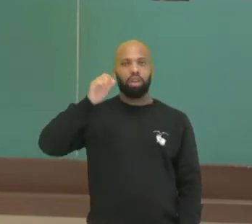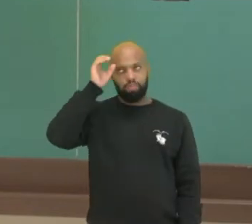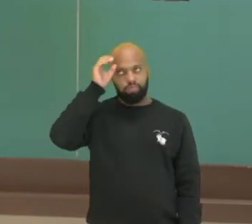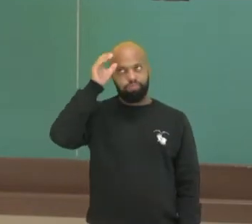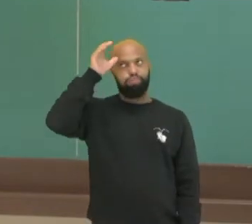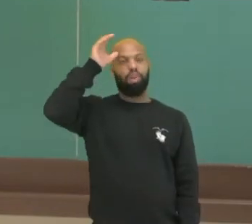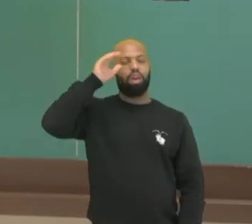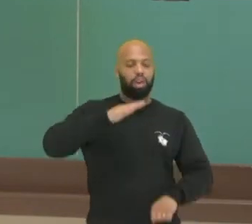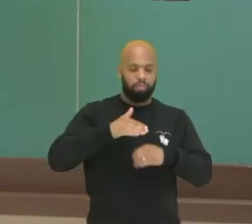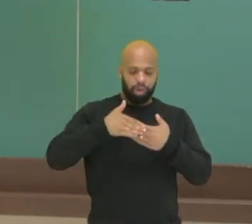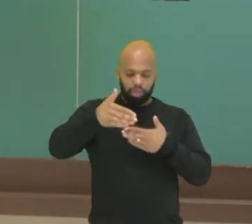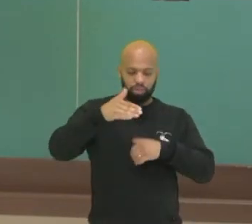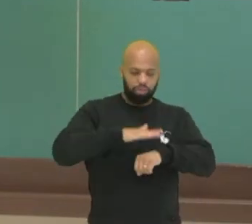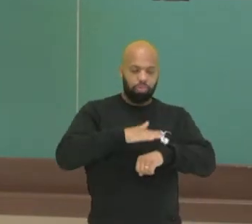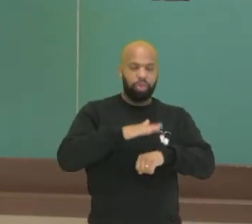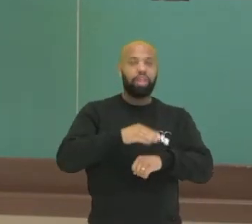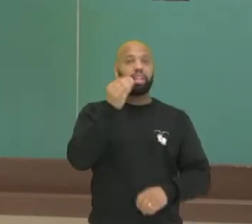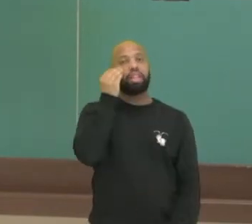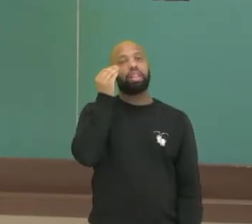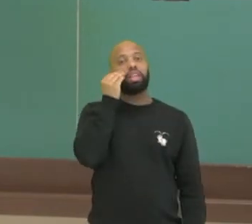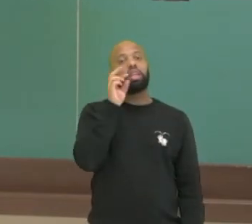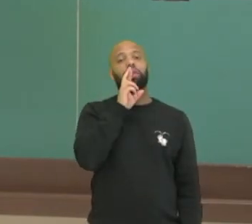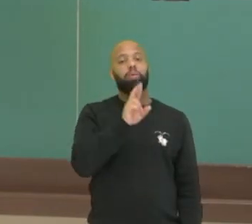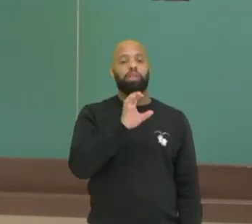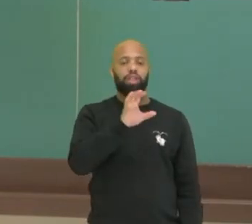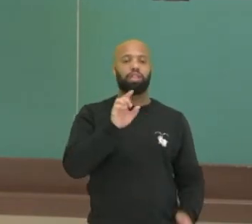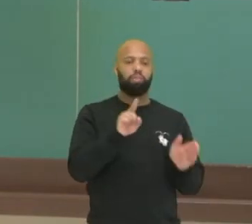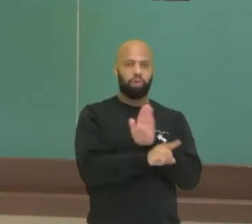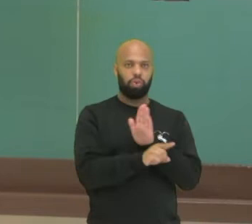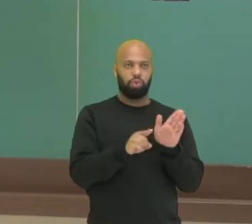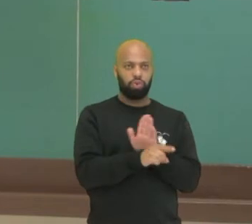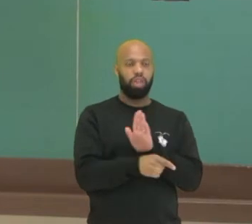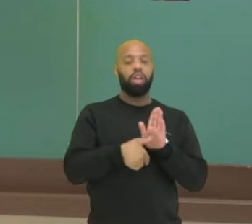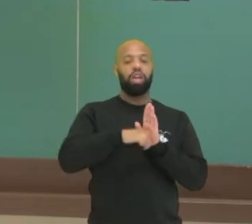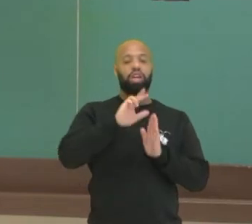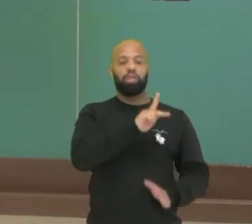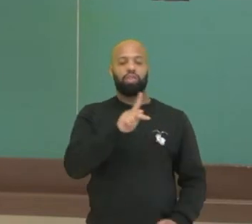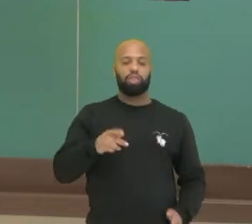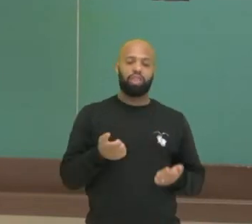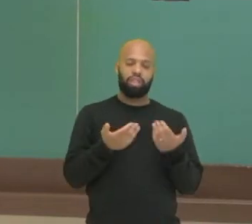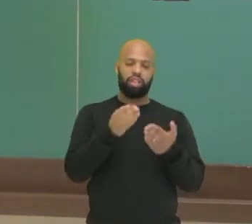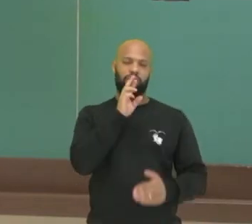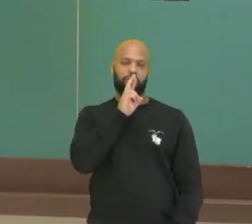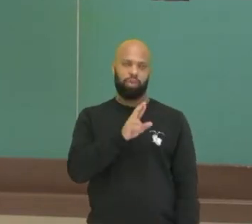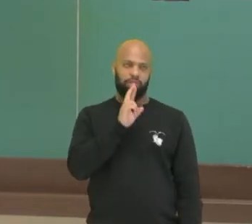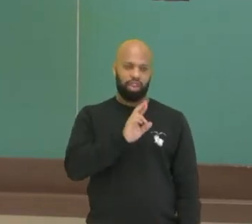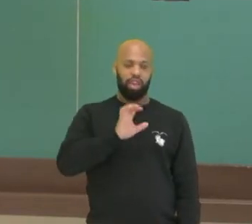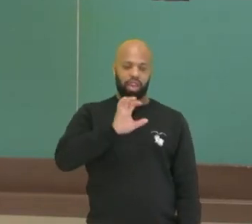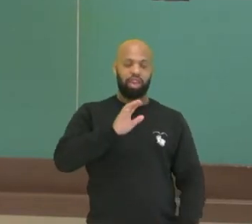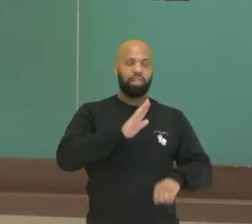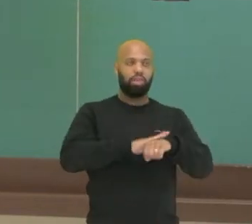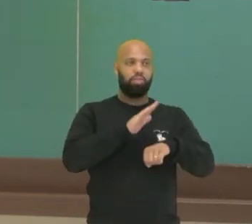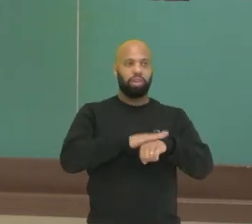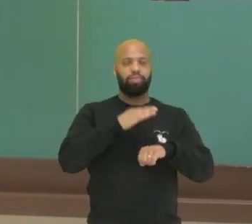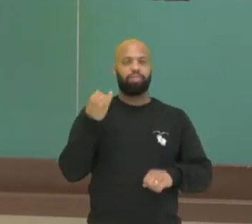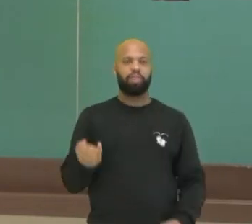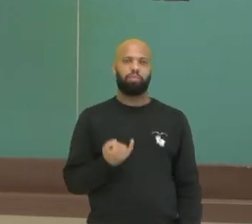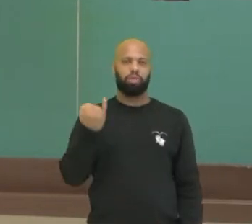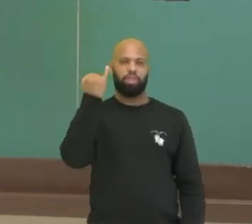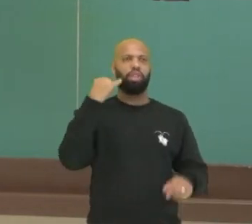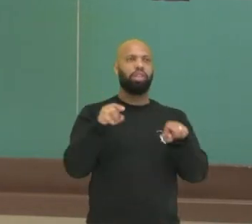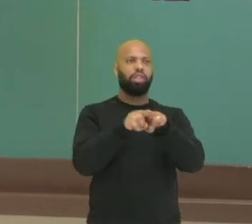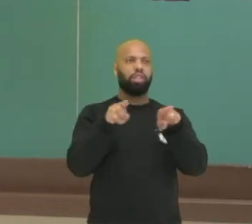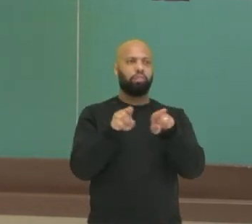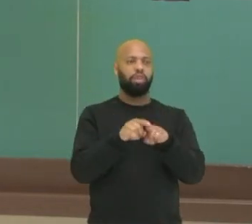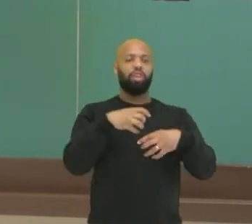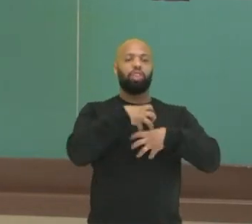cognição a partir do momento que tentamos responder as questões antes do professor dar a resposta. Então esse é um momento muito válido e muito importante